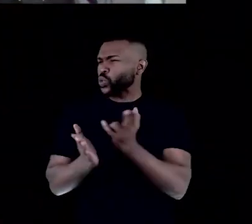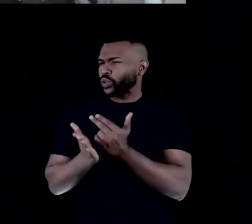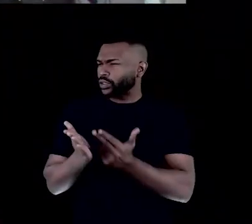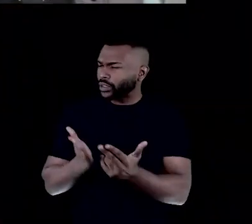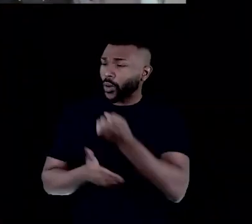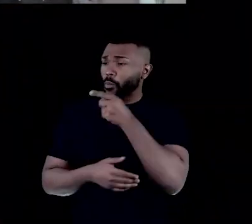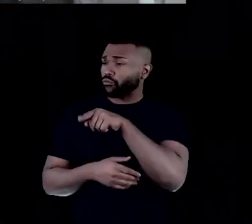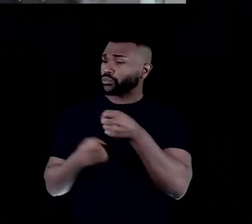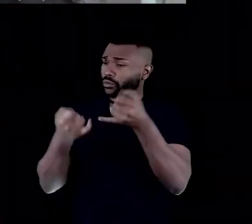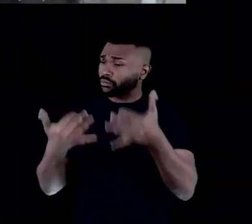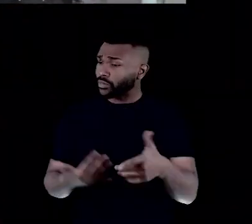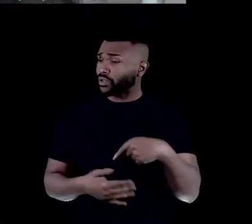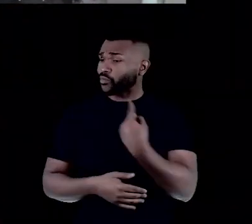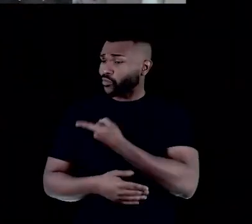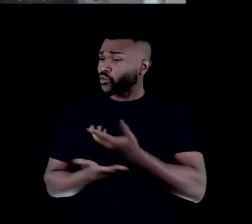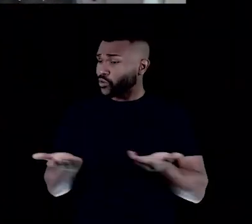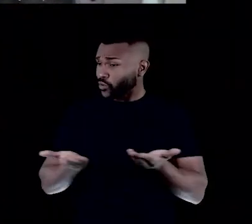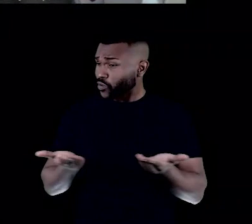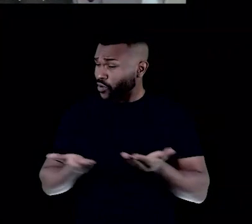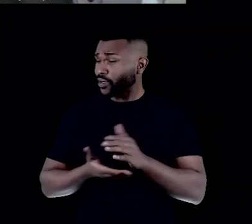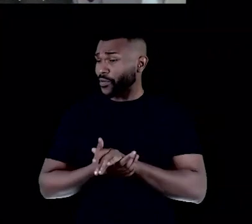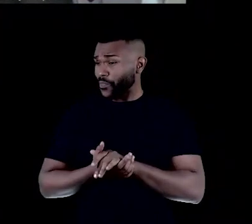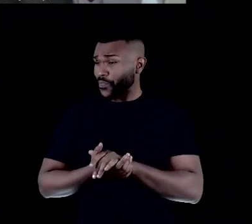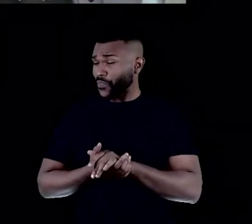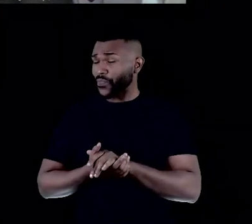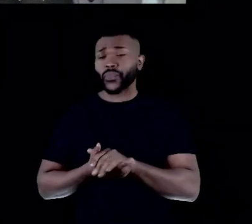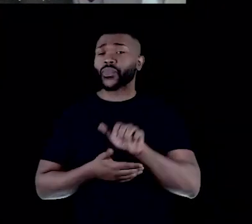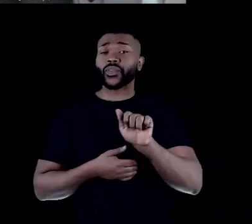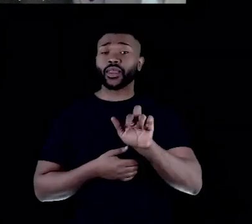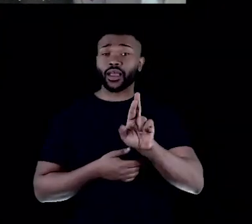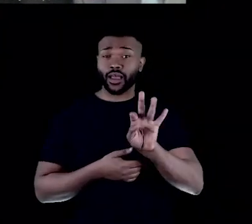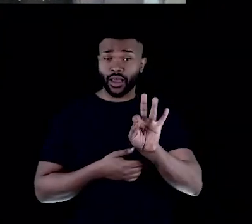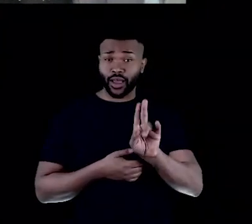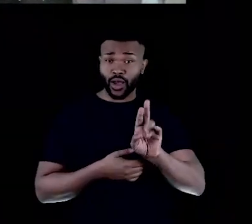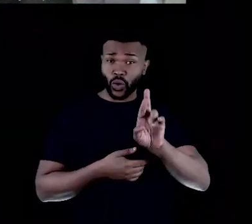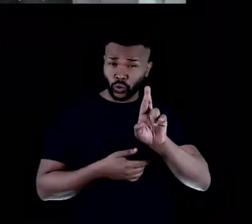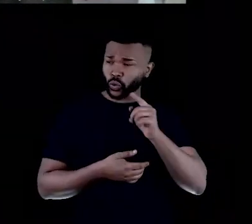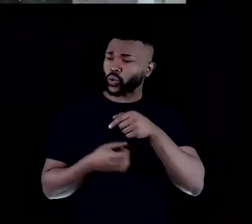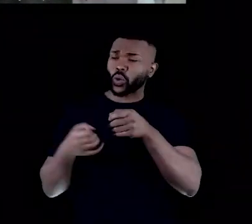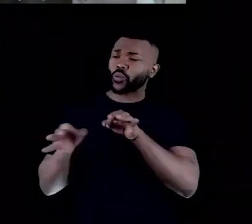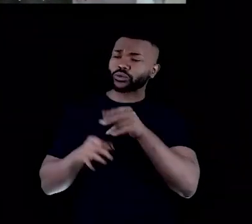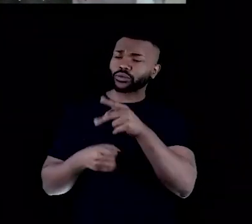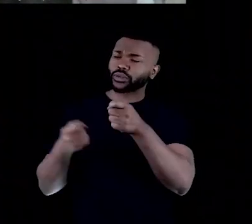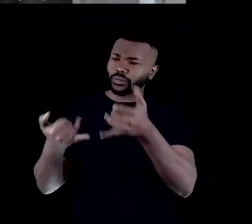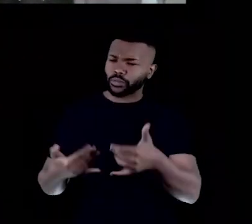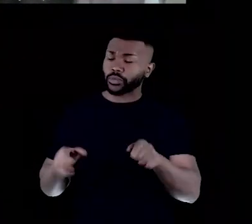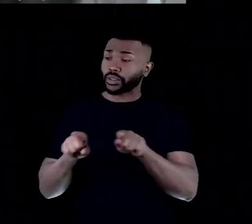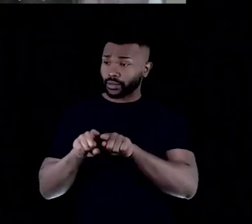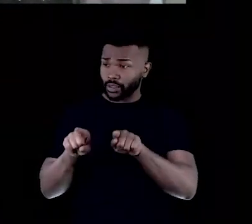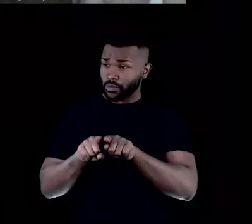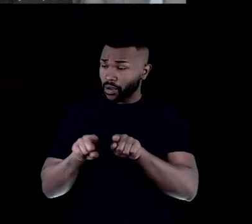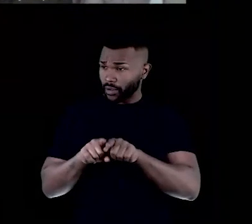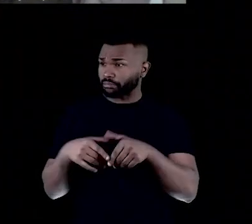bom que você definiu tão bem pra gente, assim, agora. Arthur, fala um pouco de alguns projetos seus